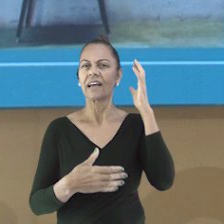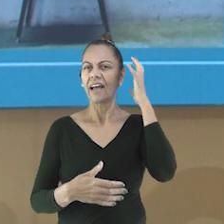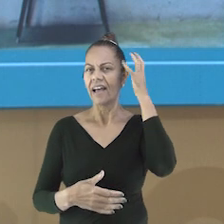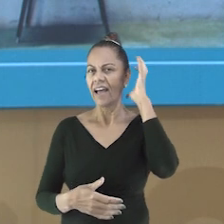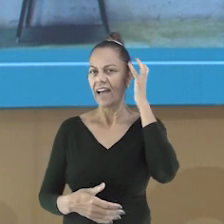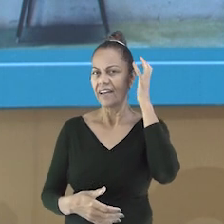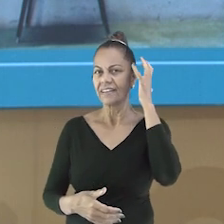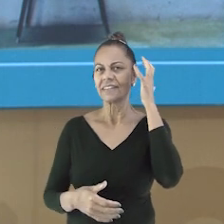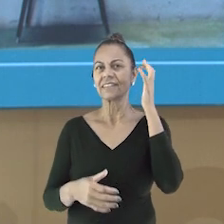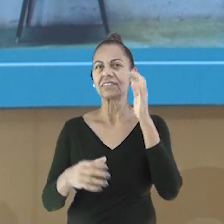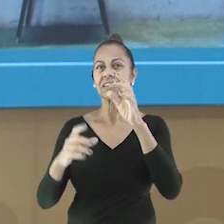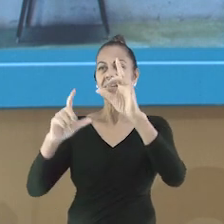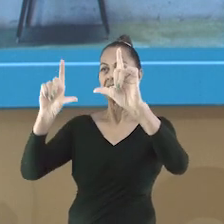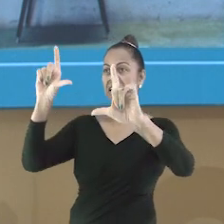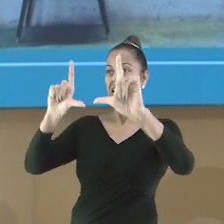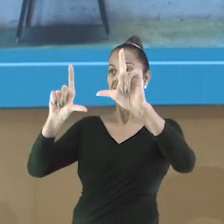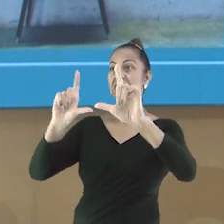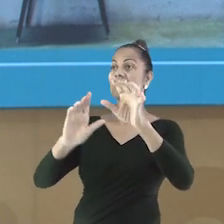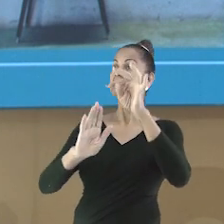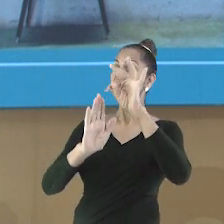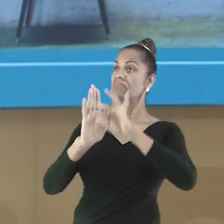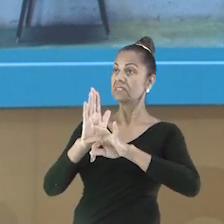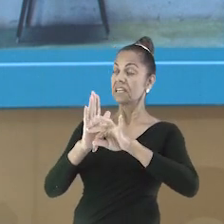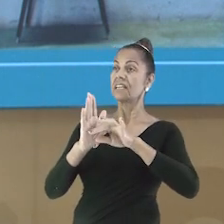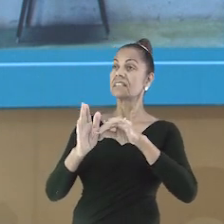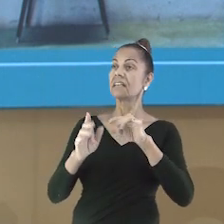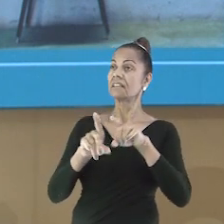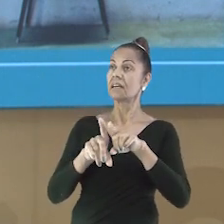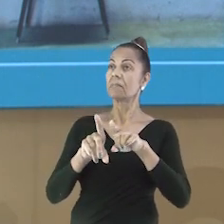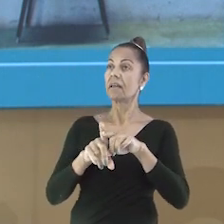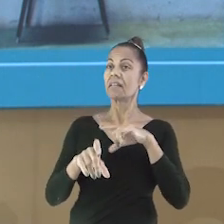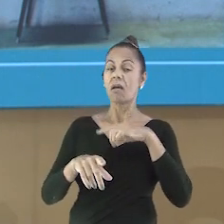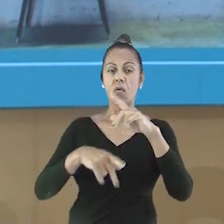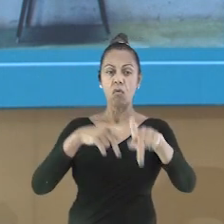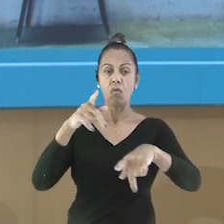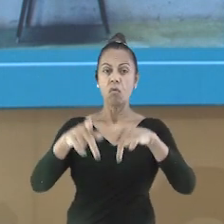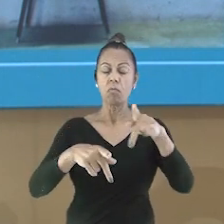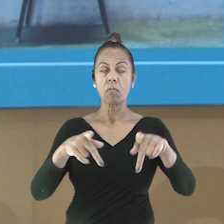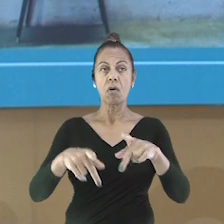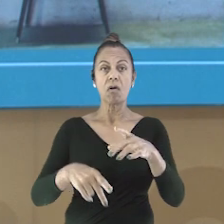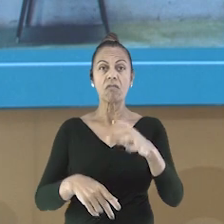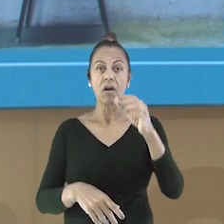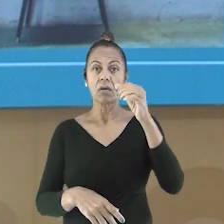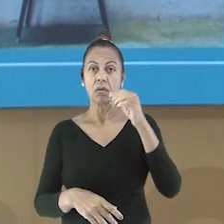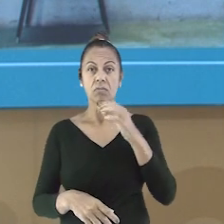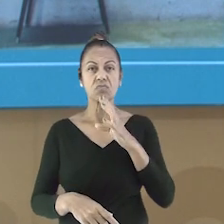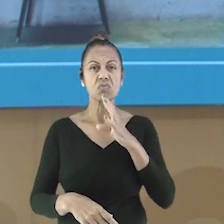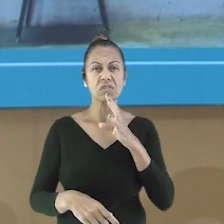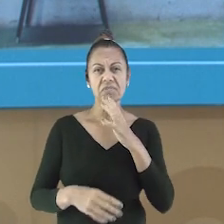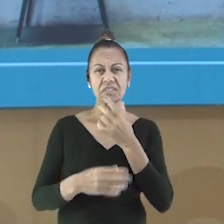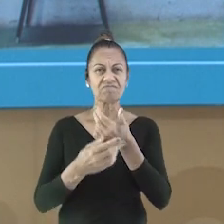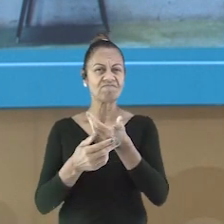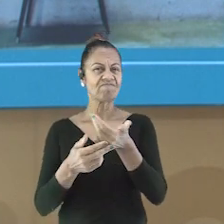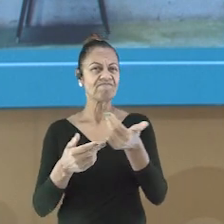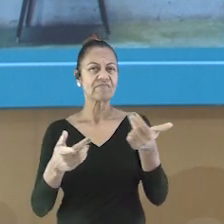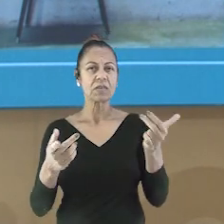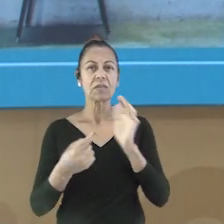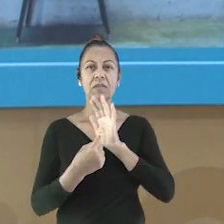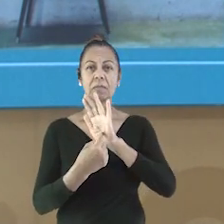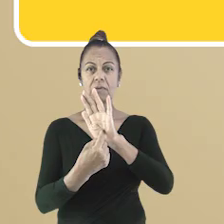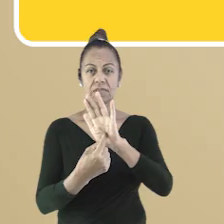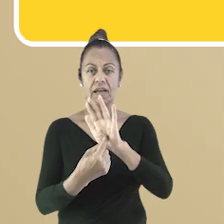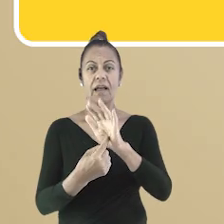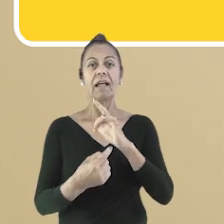de jornais, revistas, rádios, TV e outros textos que passam algum conhecimento para a